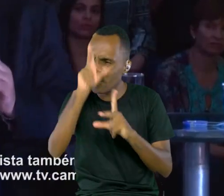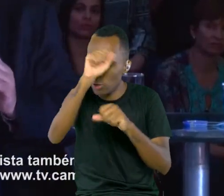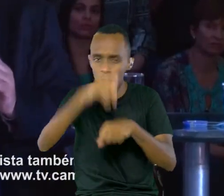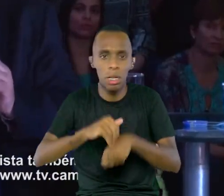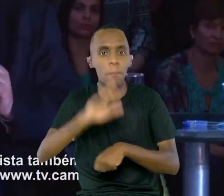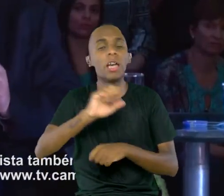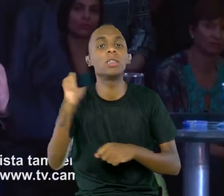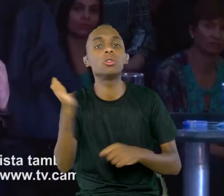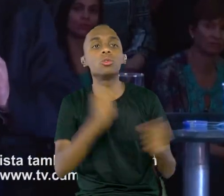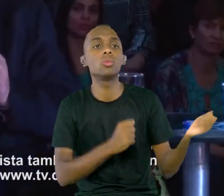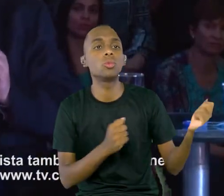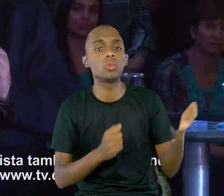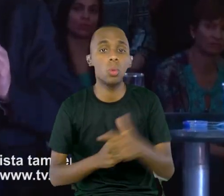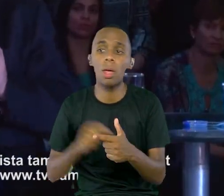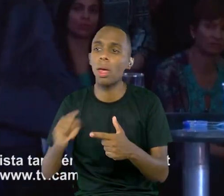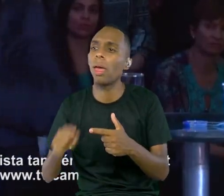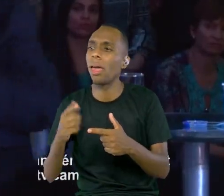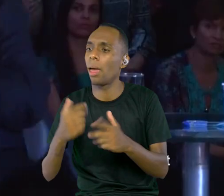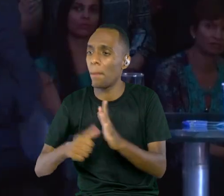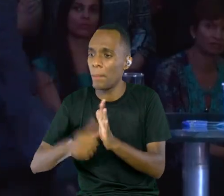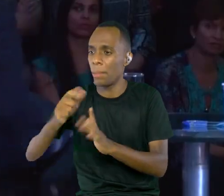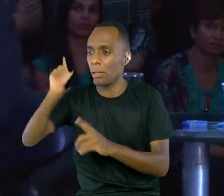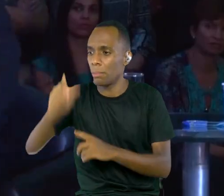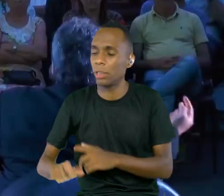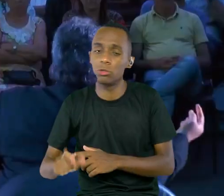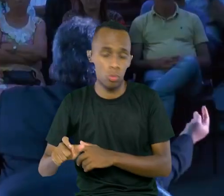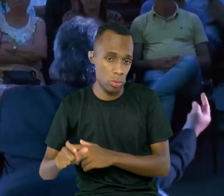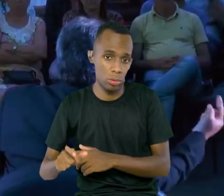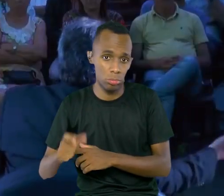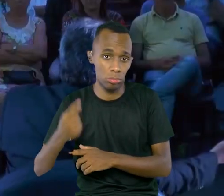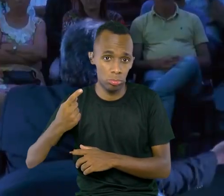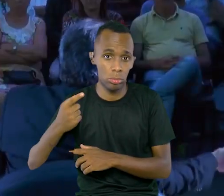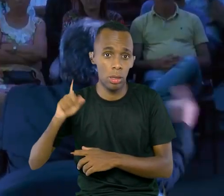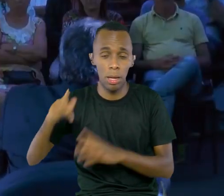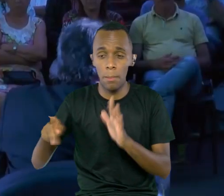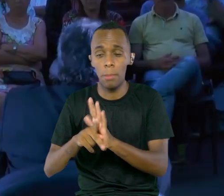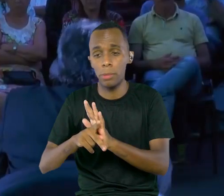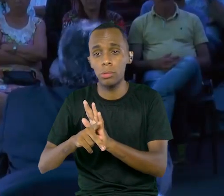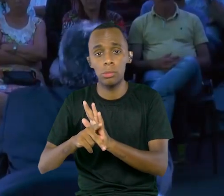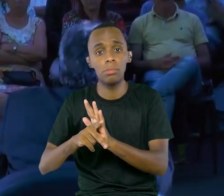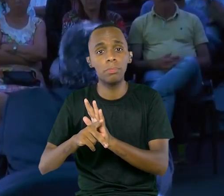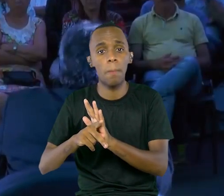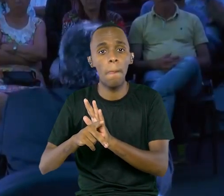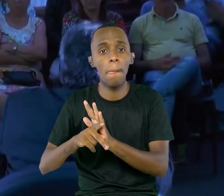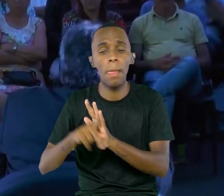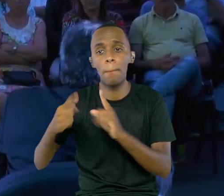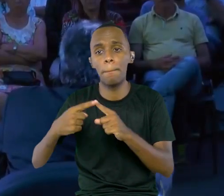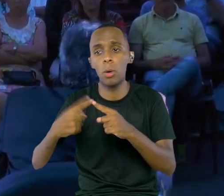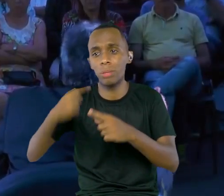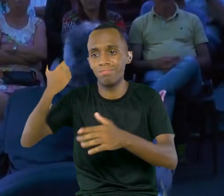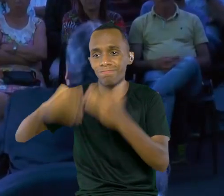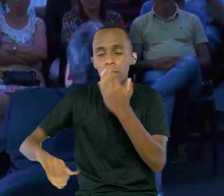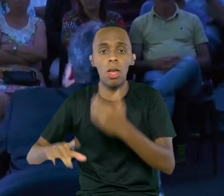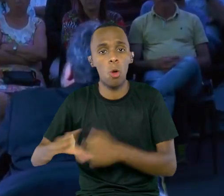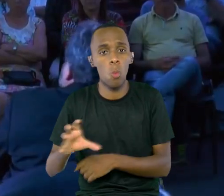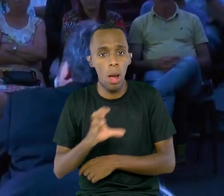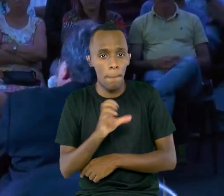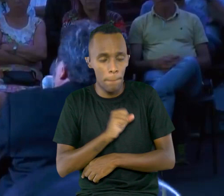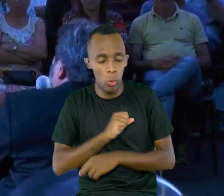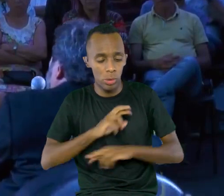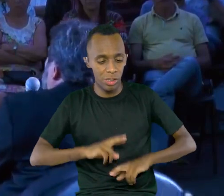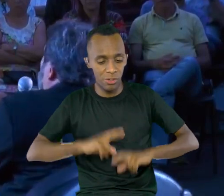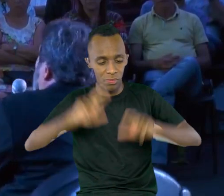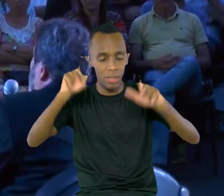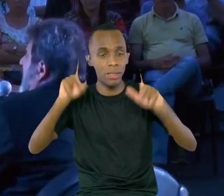ela é muito mais forte do que a ideia de ter uma primeira pessoa do plural no singular. Porque a ruptura